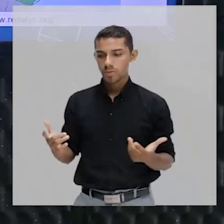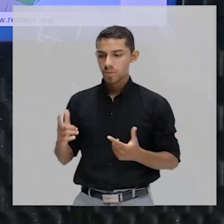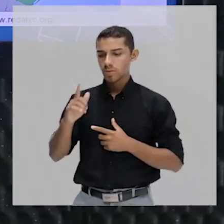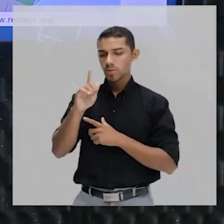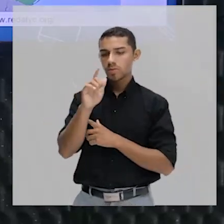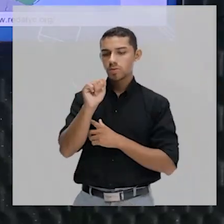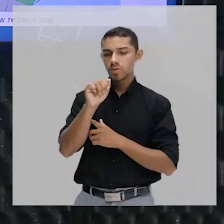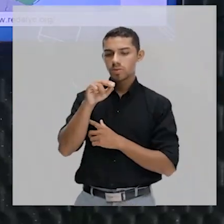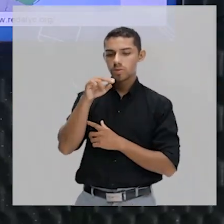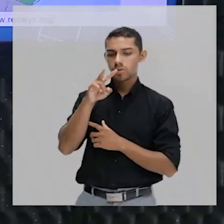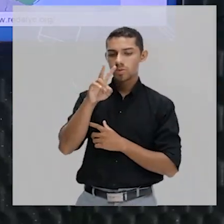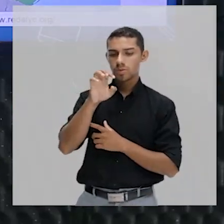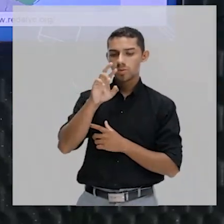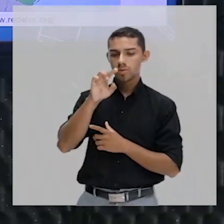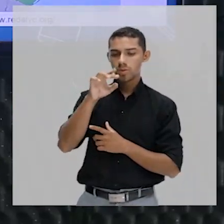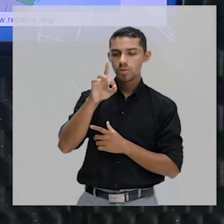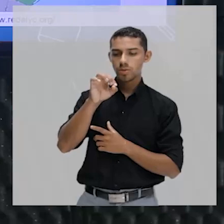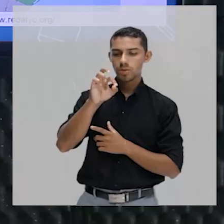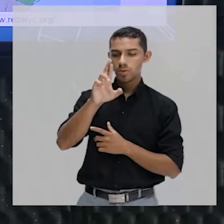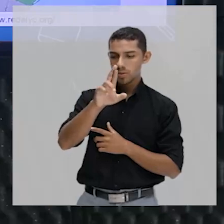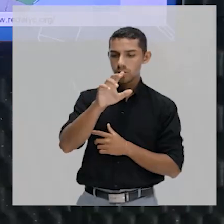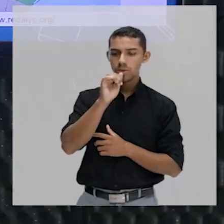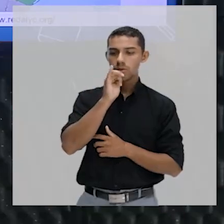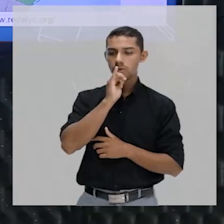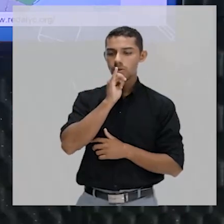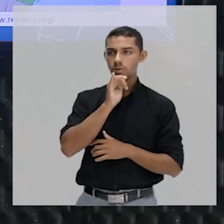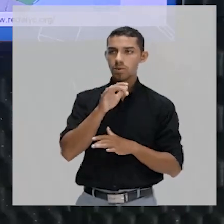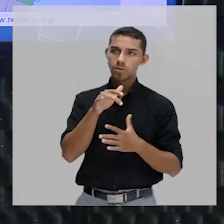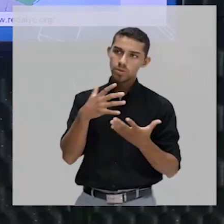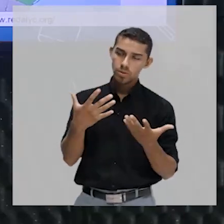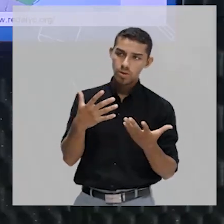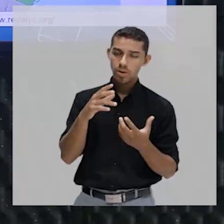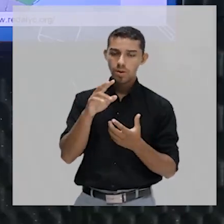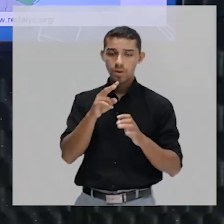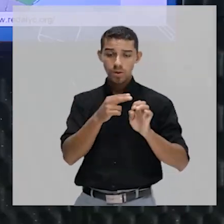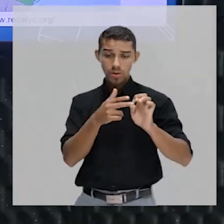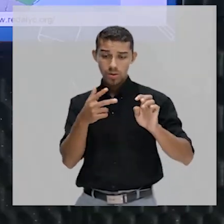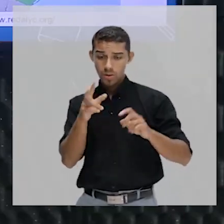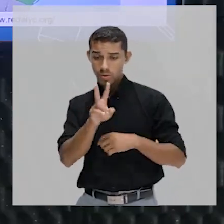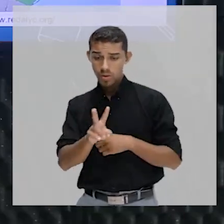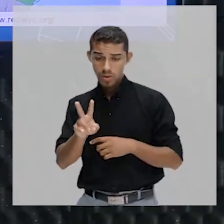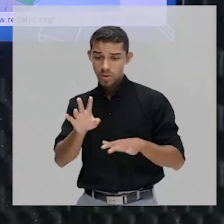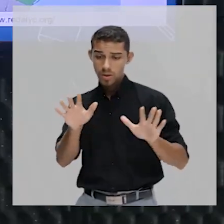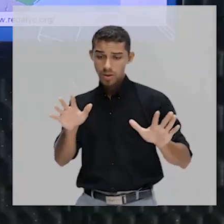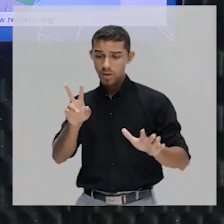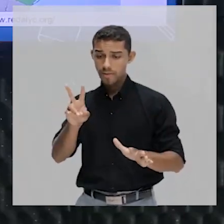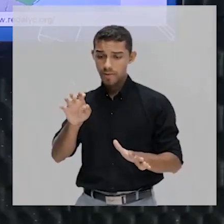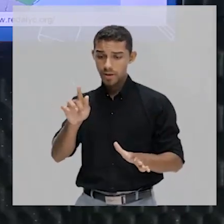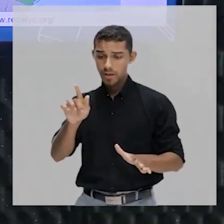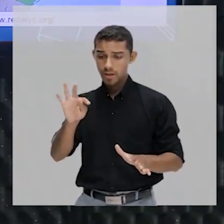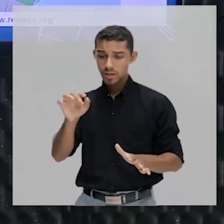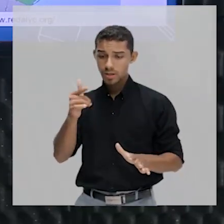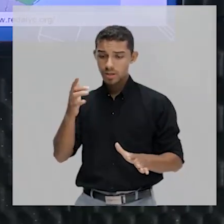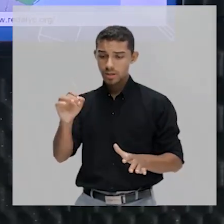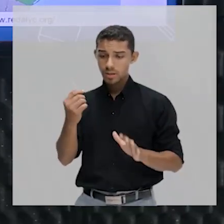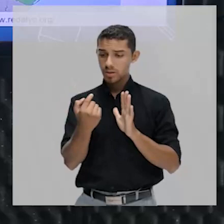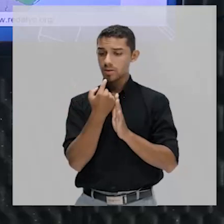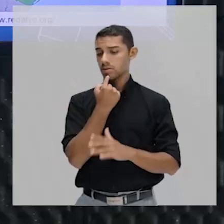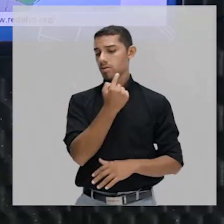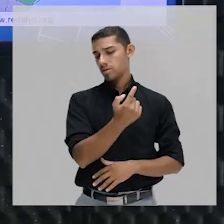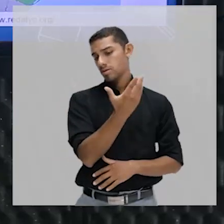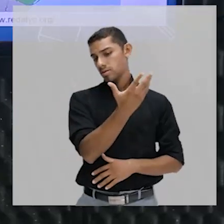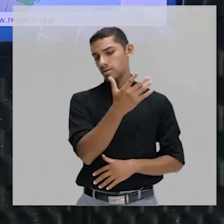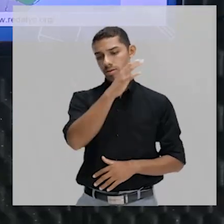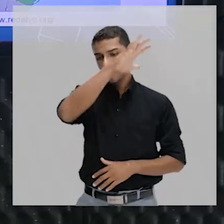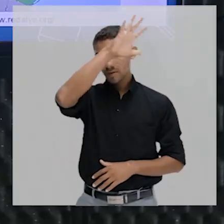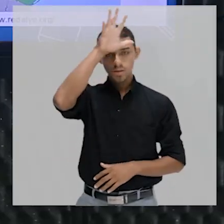Freire, Maracaçumé, vai perceber ali que a vegetação já é uma vegetação mais próxima do que a floresta amazônica, tá certo? A economia dessa